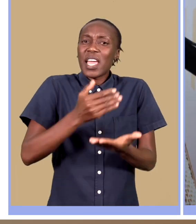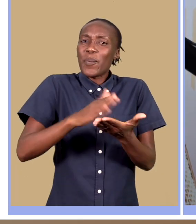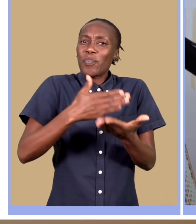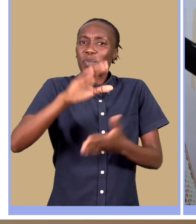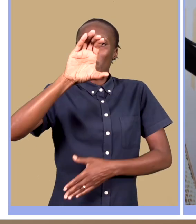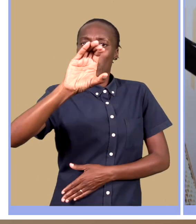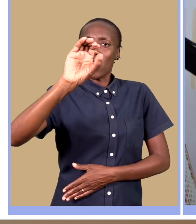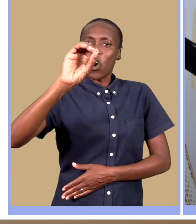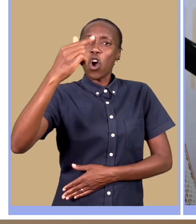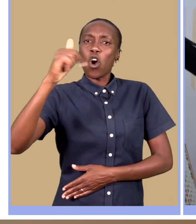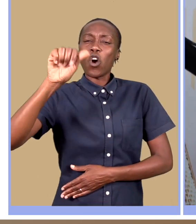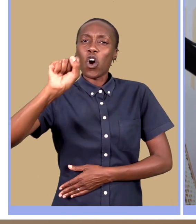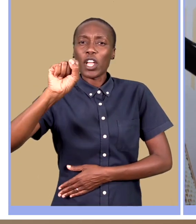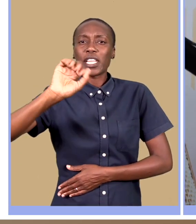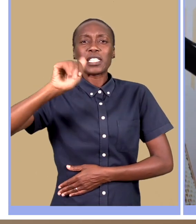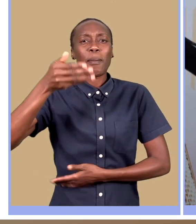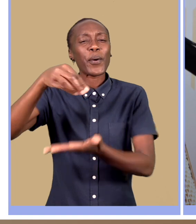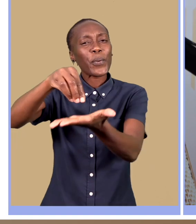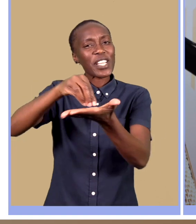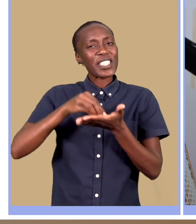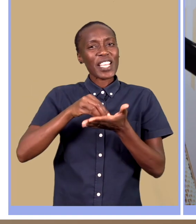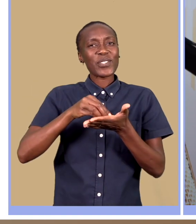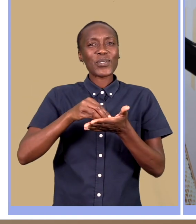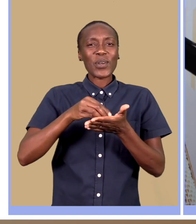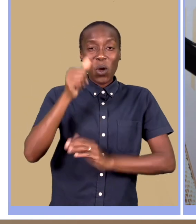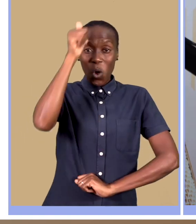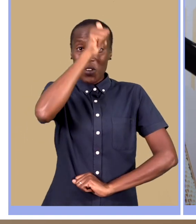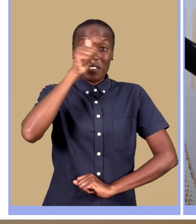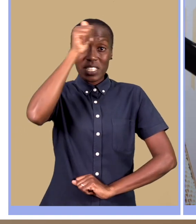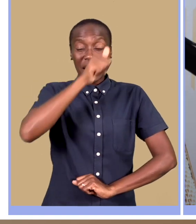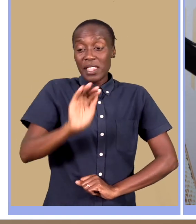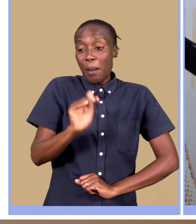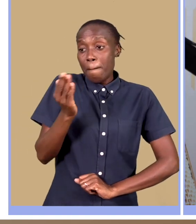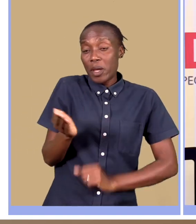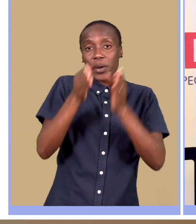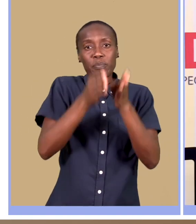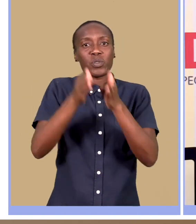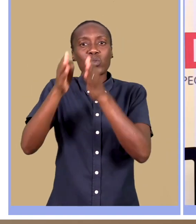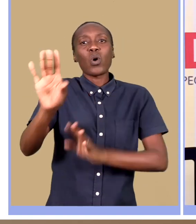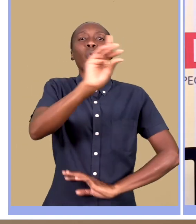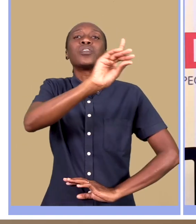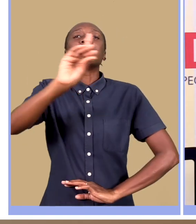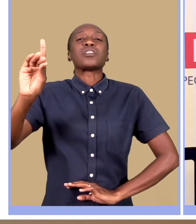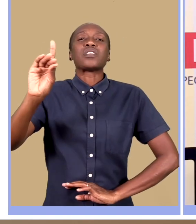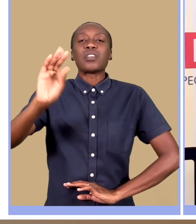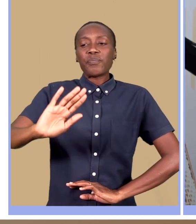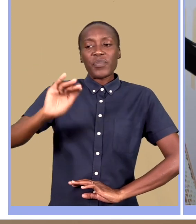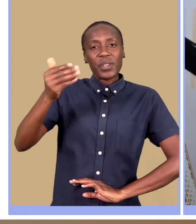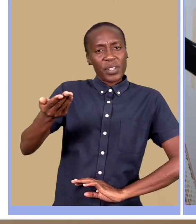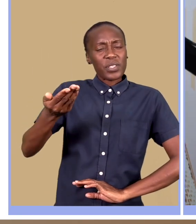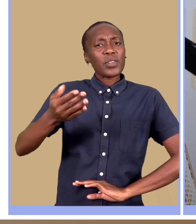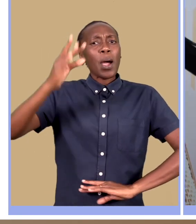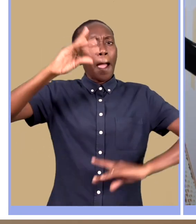o acesso ao ensino superior de pessoas com deficiências. Sim, isso aí acho que é uma política